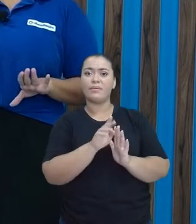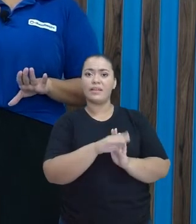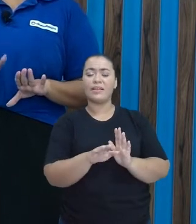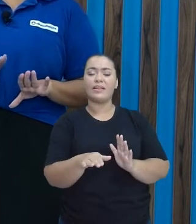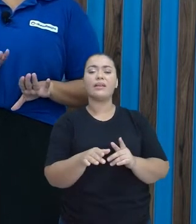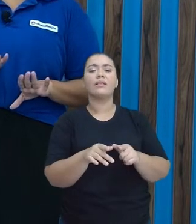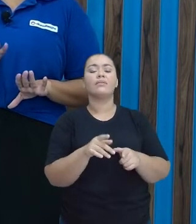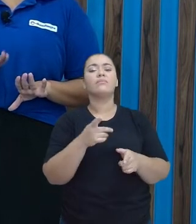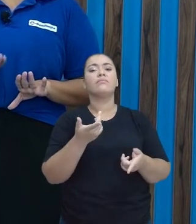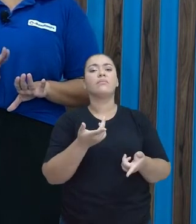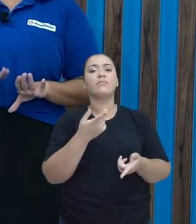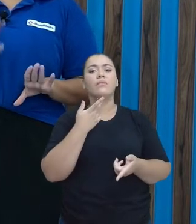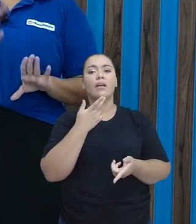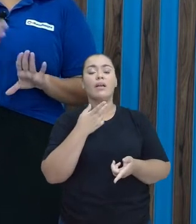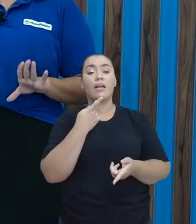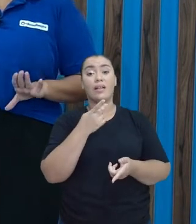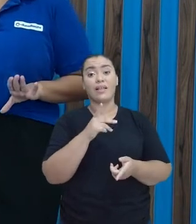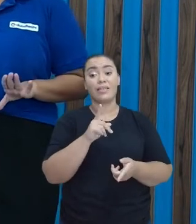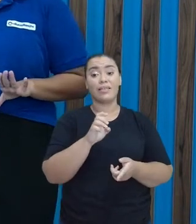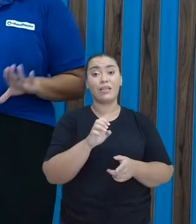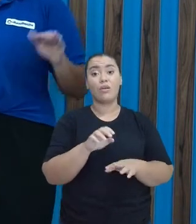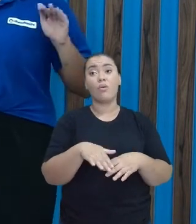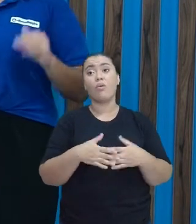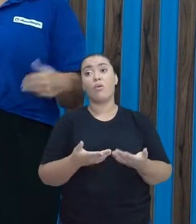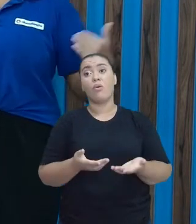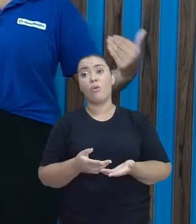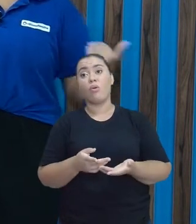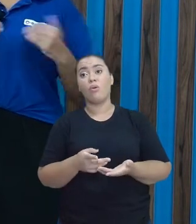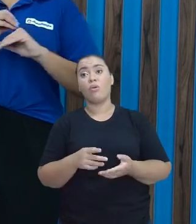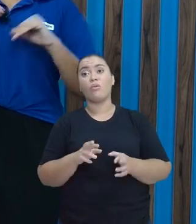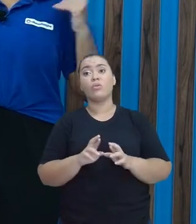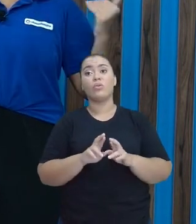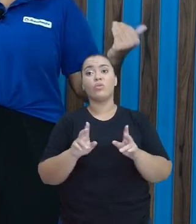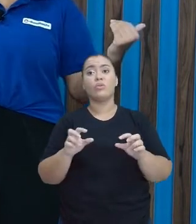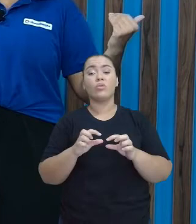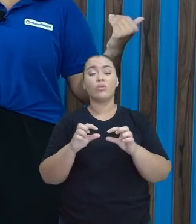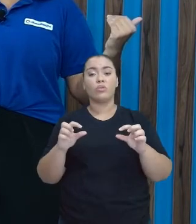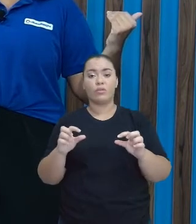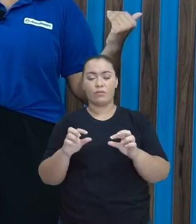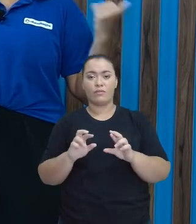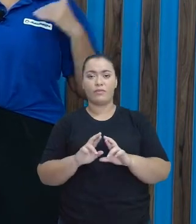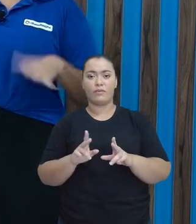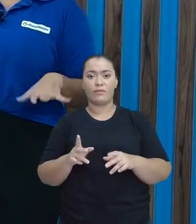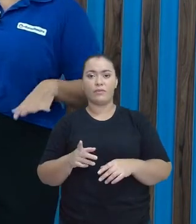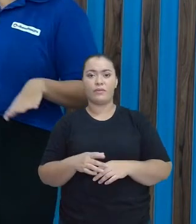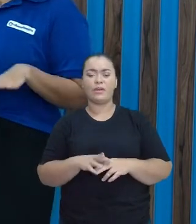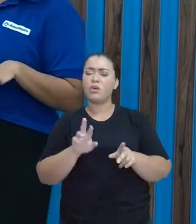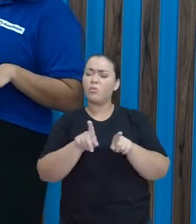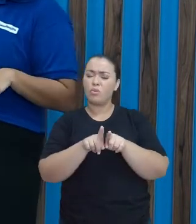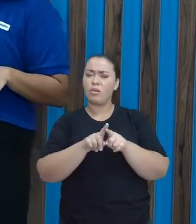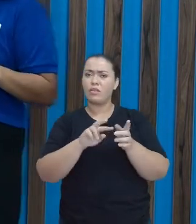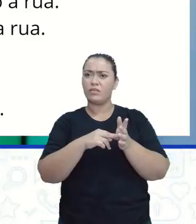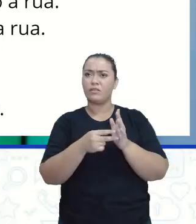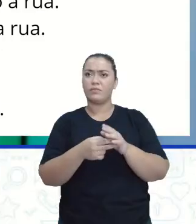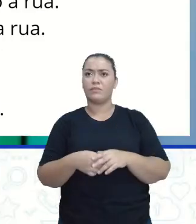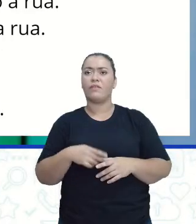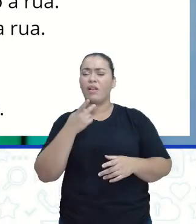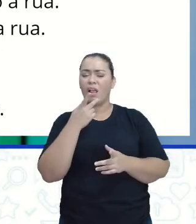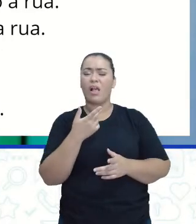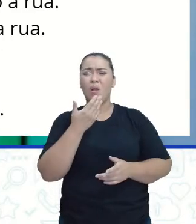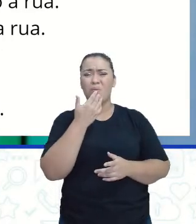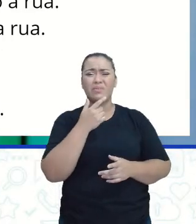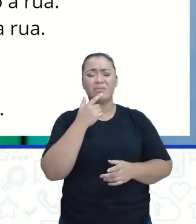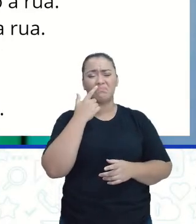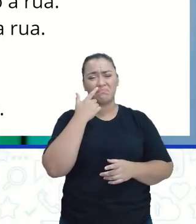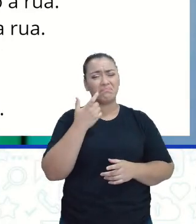trocar de criança por pueril, que é um adjetivo com o mesmo sentido, tá? Então, ó. A comida estava sem